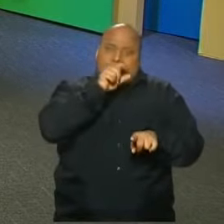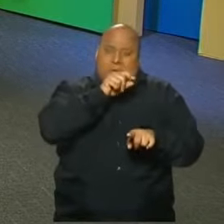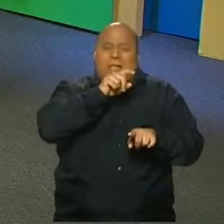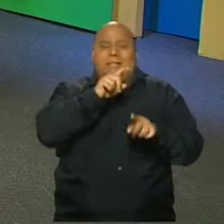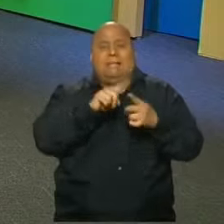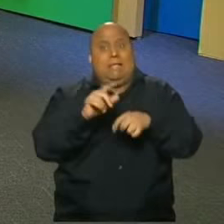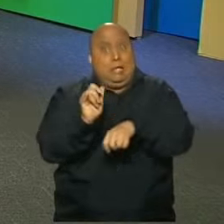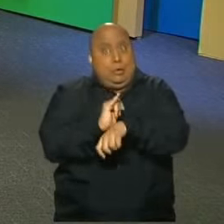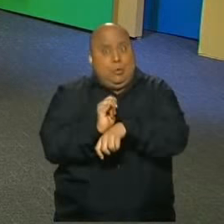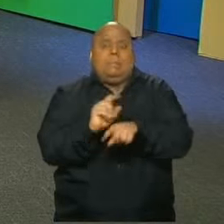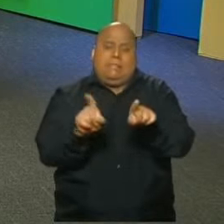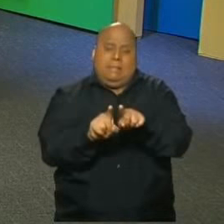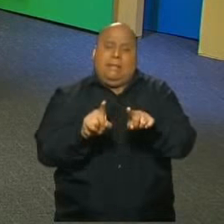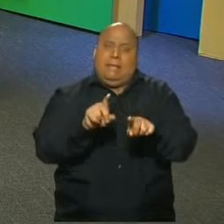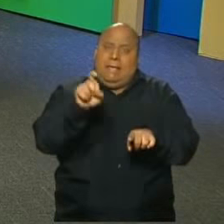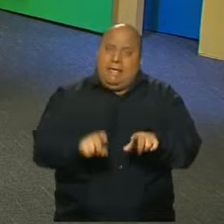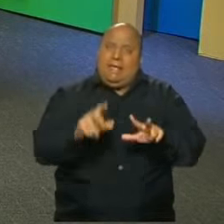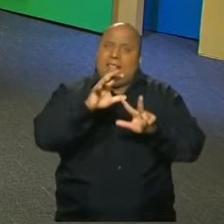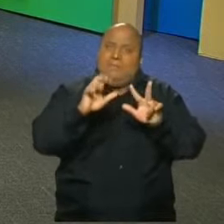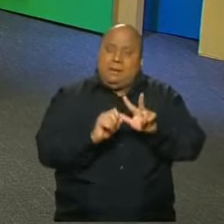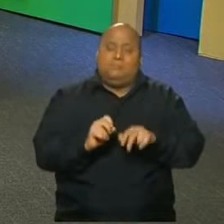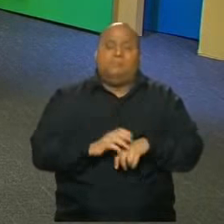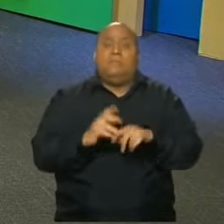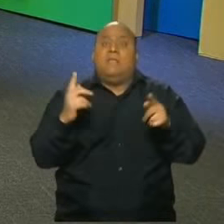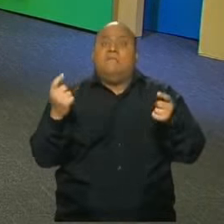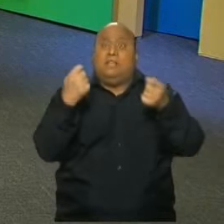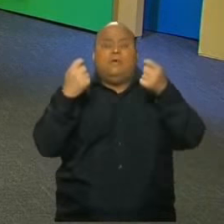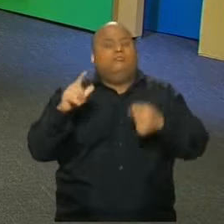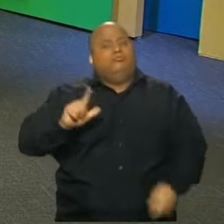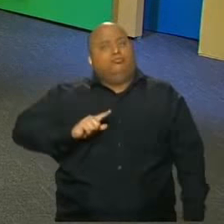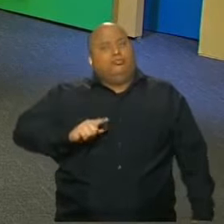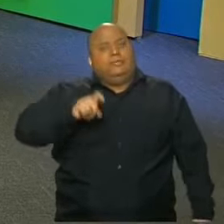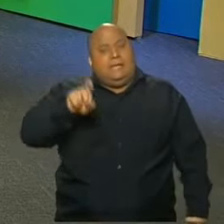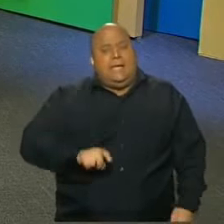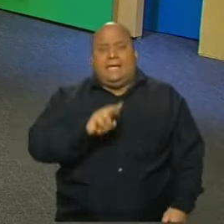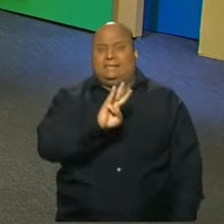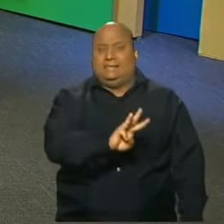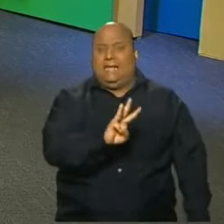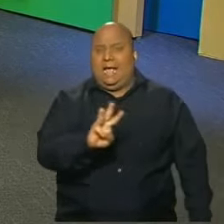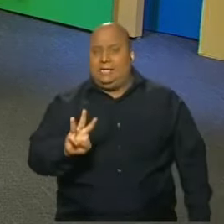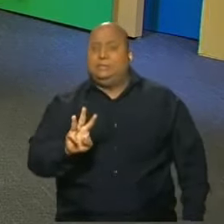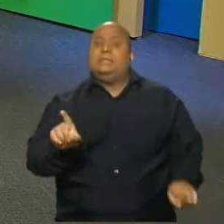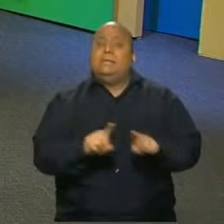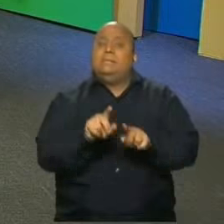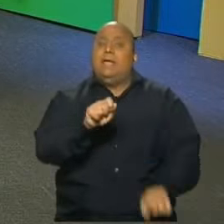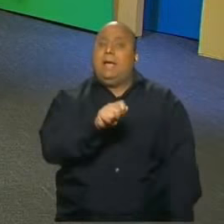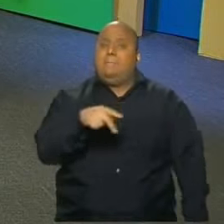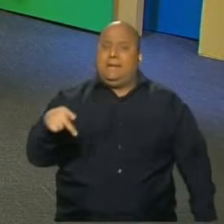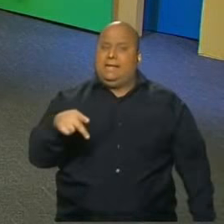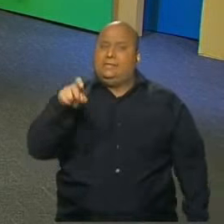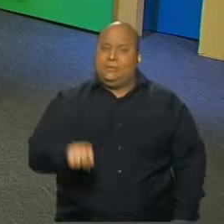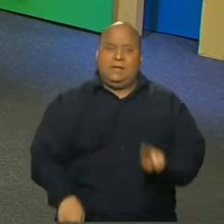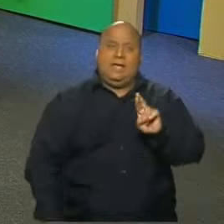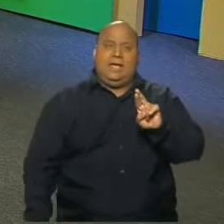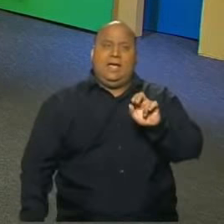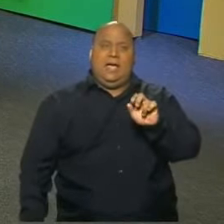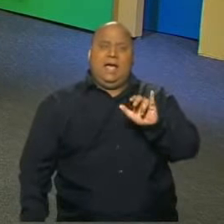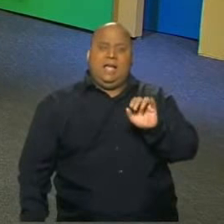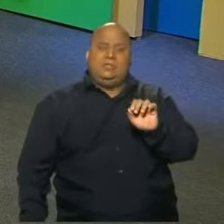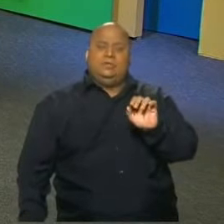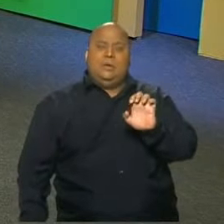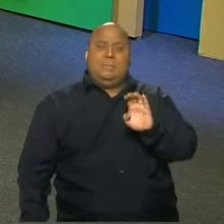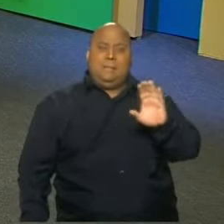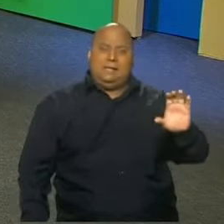e YouTube da TV Brasil. O festival também está disponível nos nossos sites e nos aplicativos Rádio EBC e